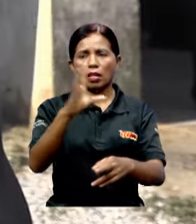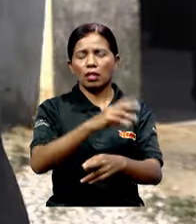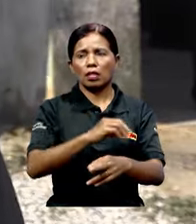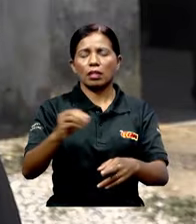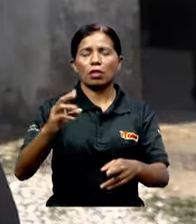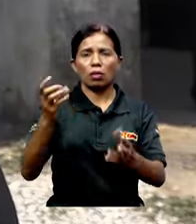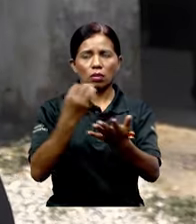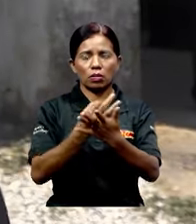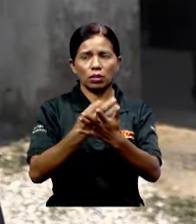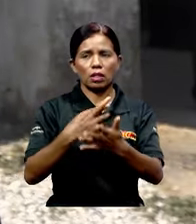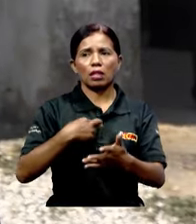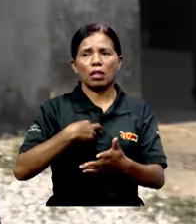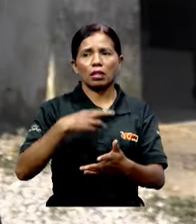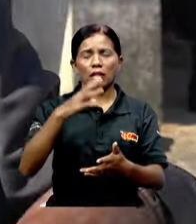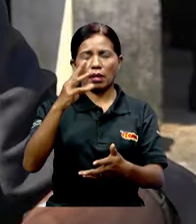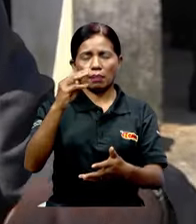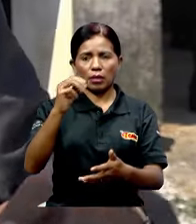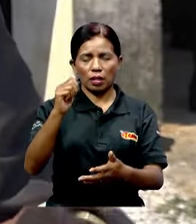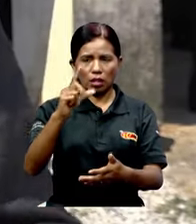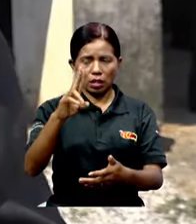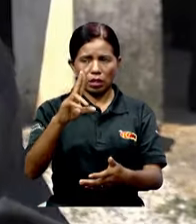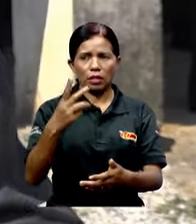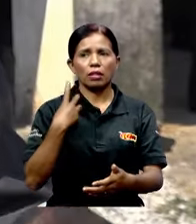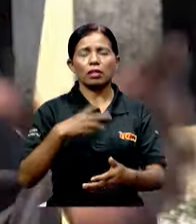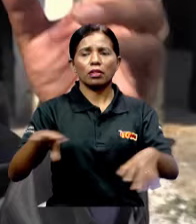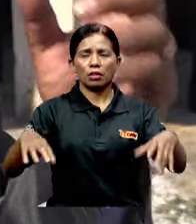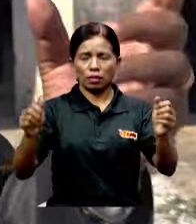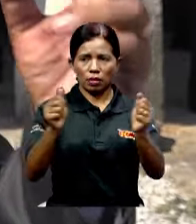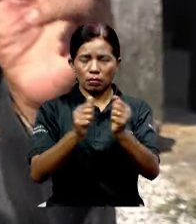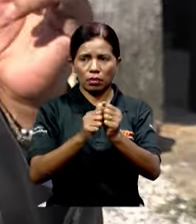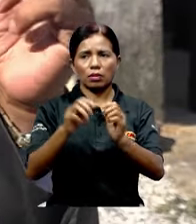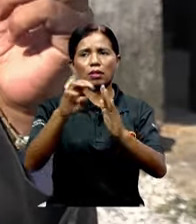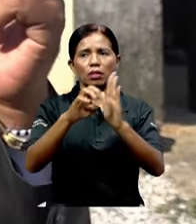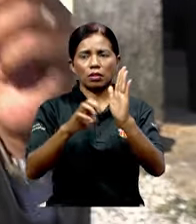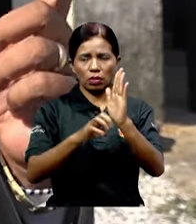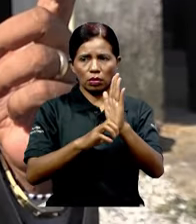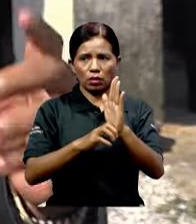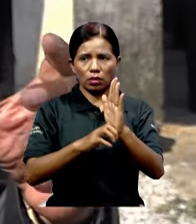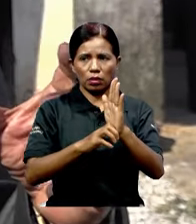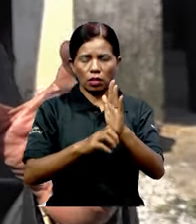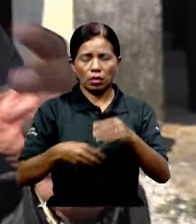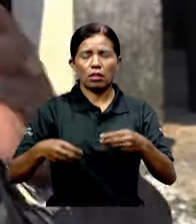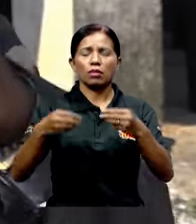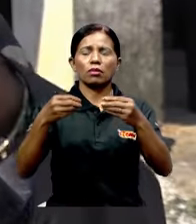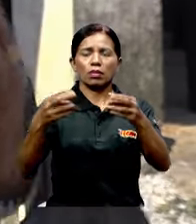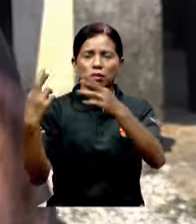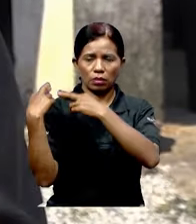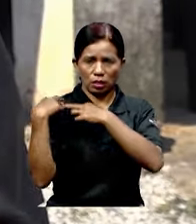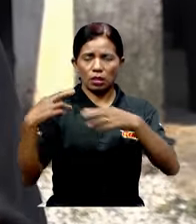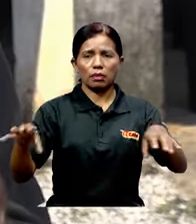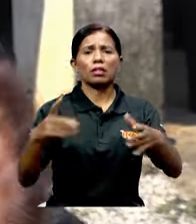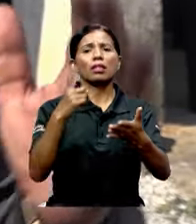iha ramelau, iha rapelau. Ita se servizu hamutu ko estrutura ohi fo impose ne. Sai